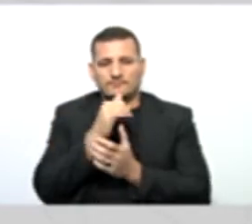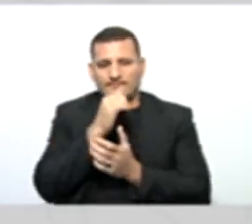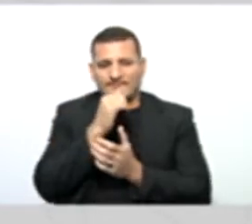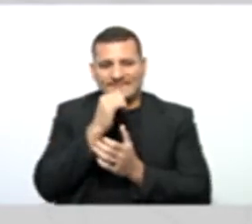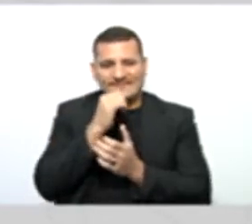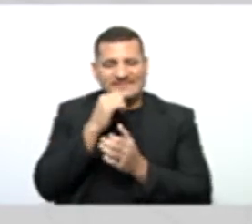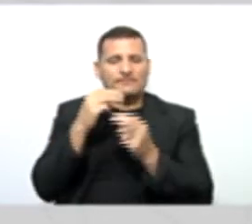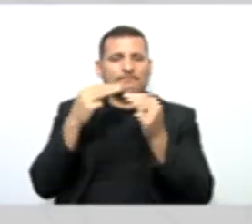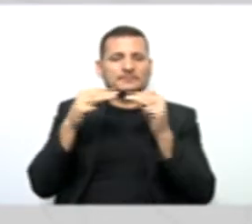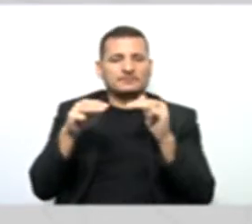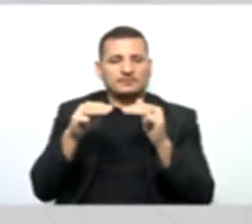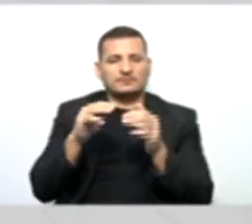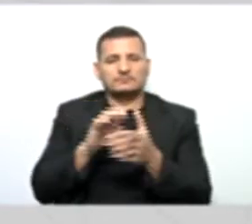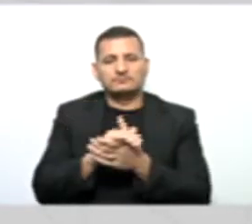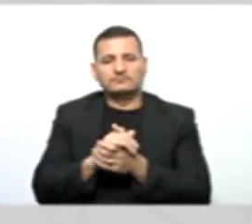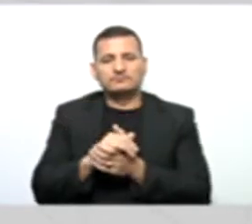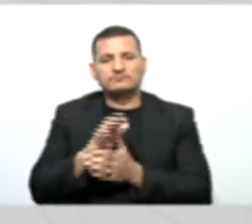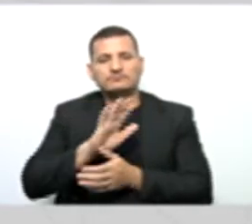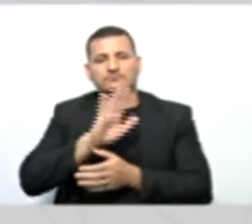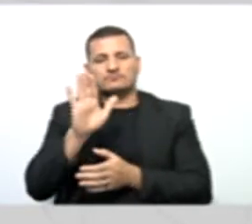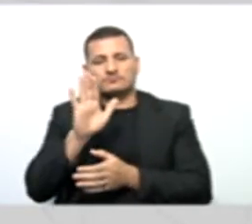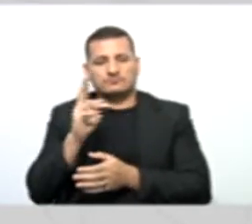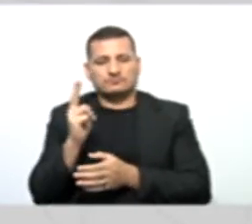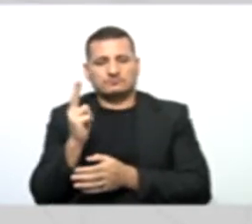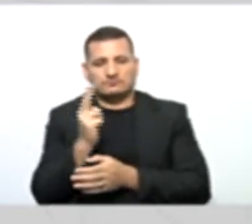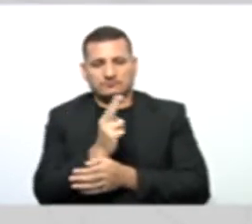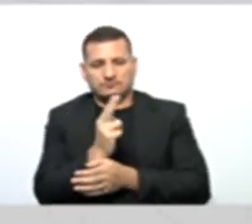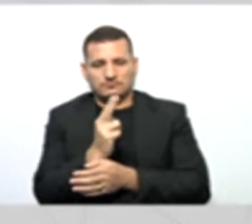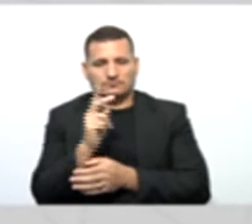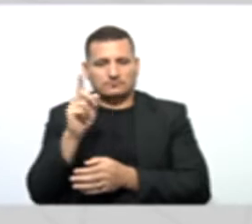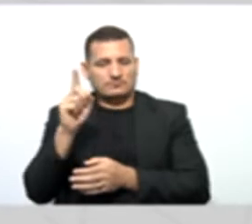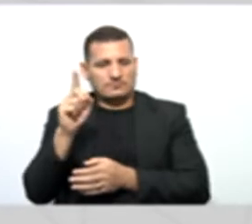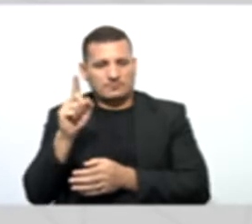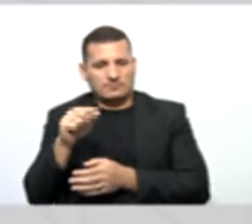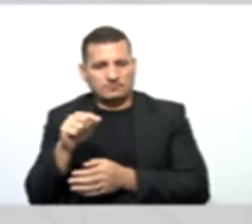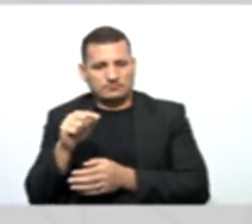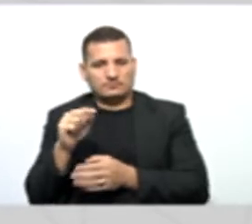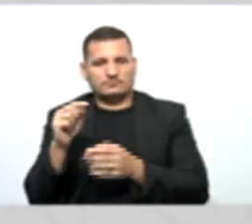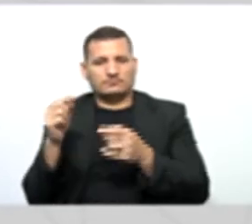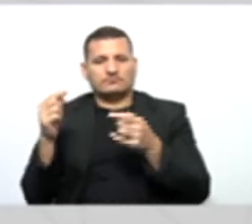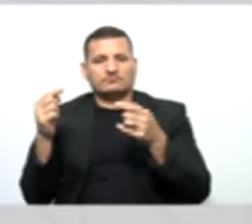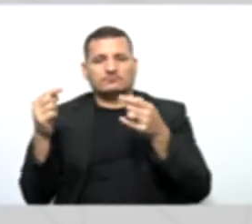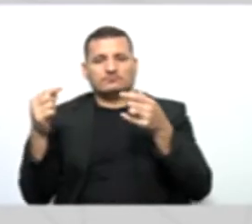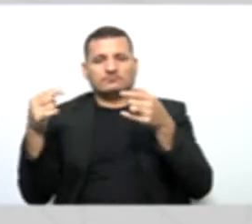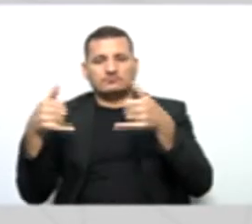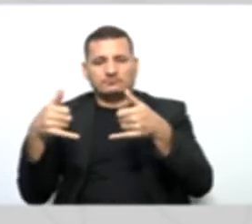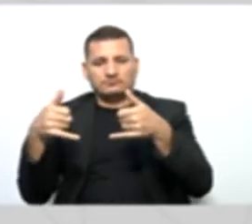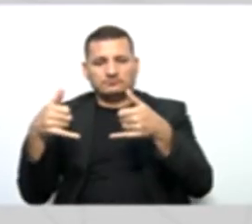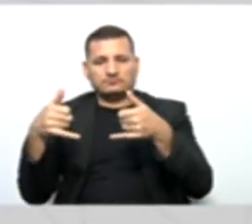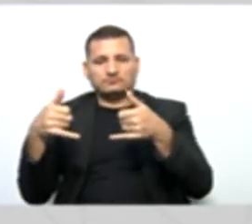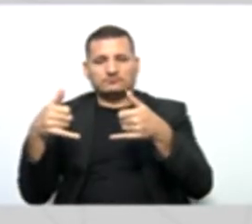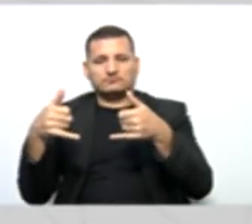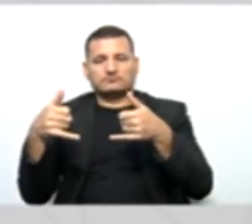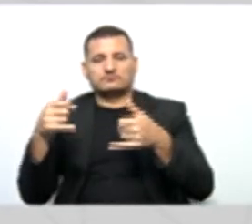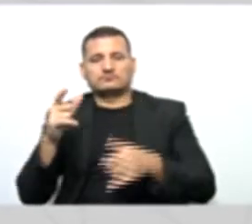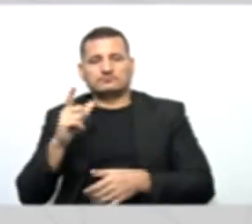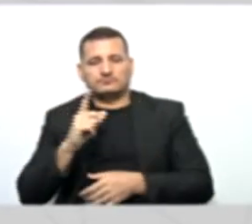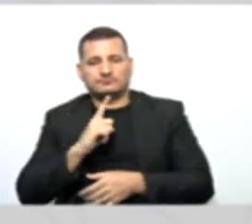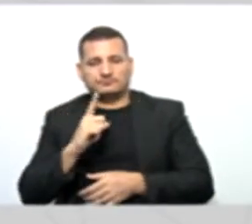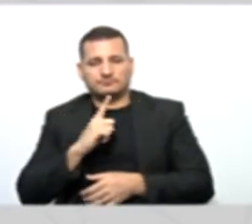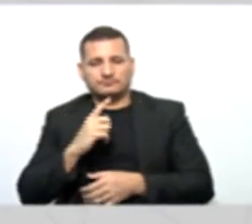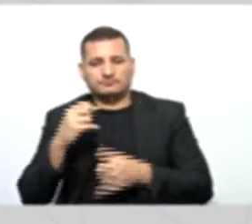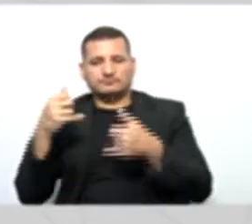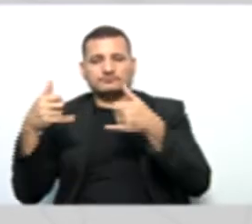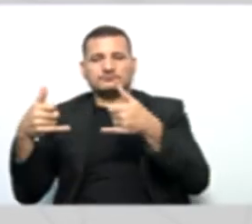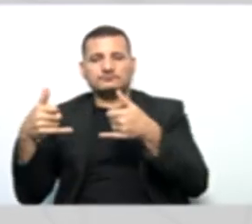print, olá, meu nome é, temos um jogo de chaves aqui, e eu tenho mais outro jogo